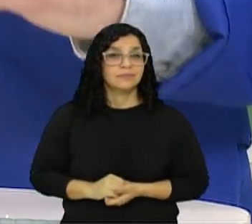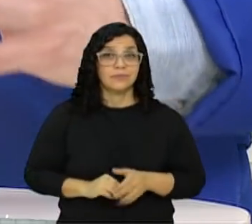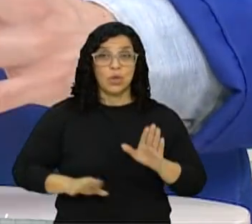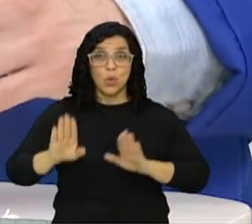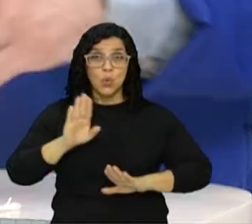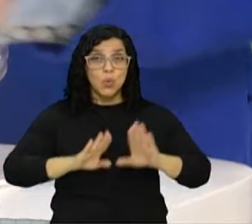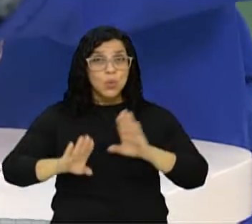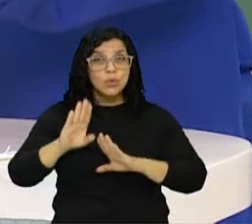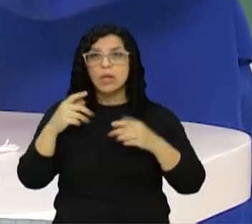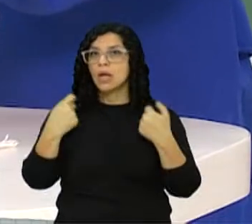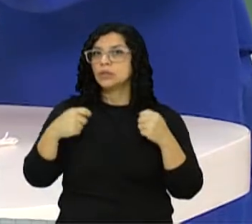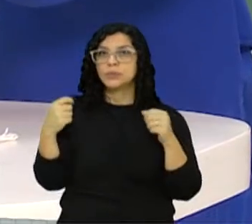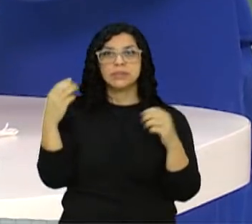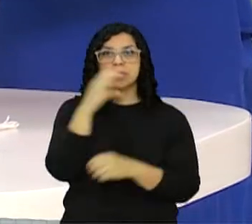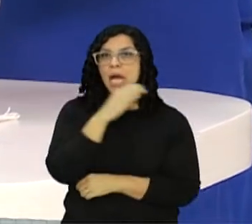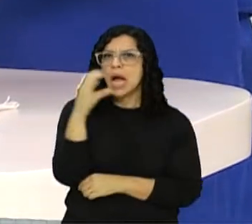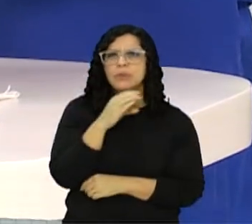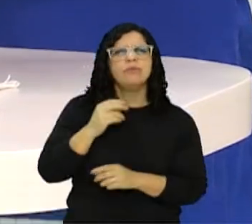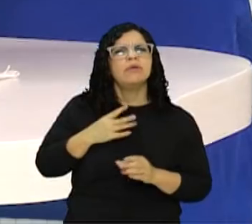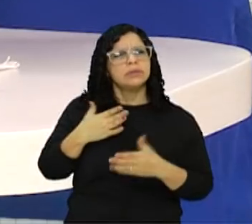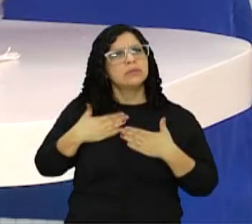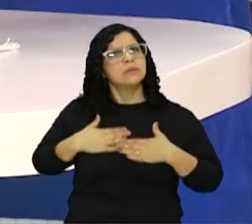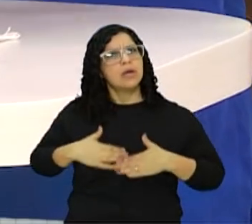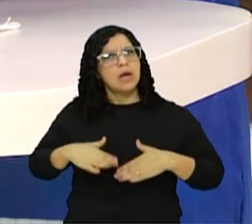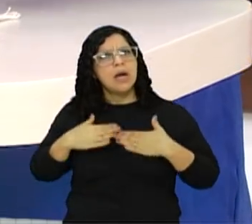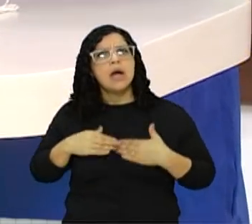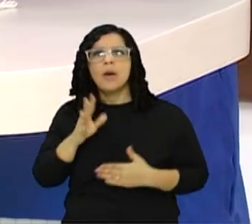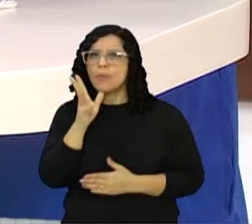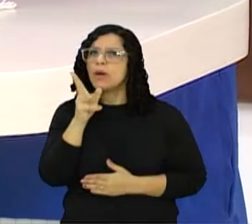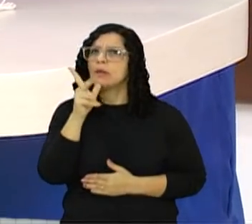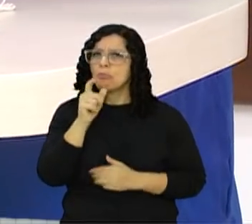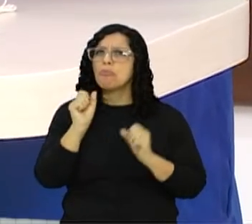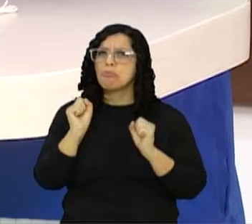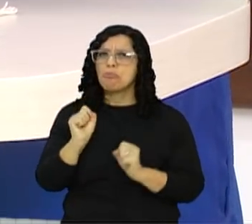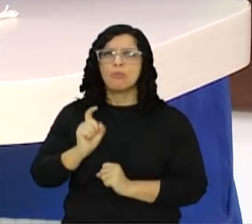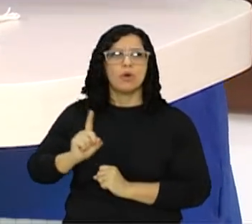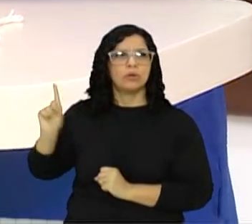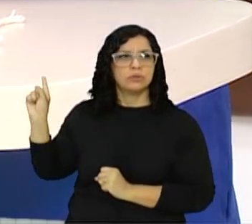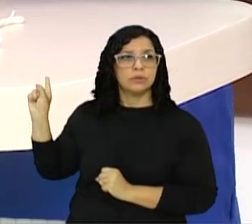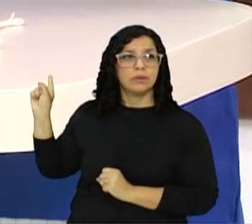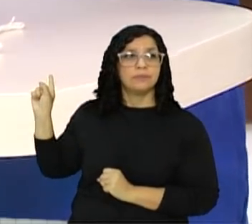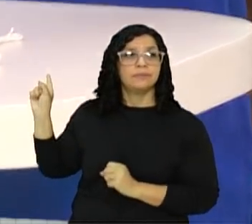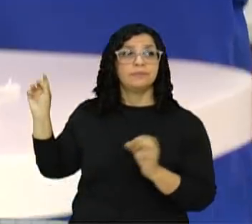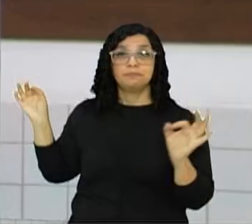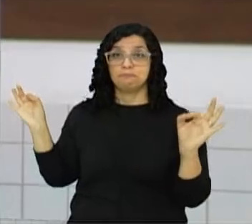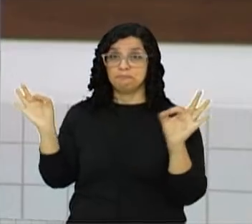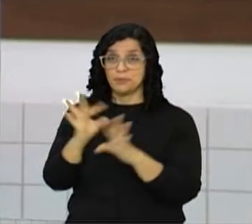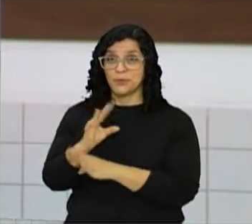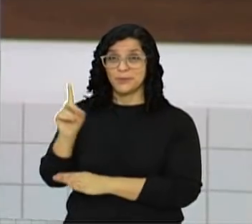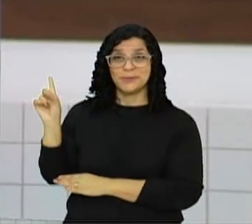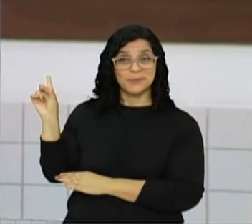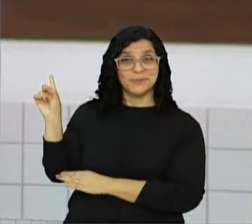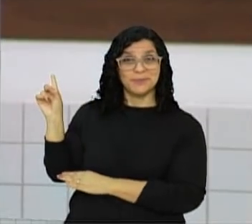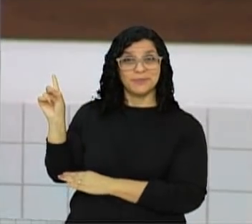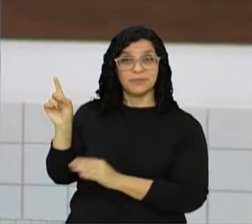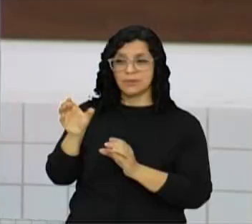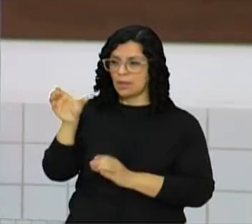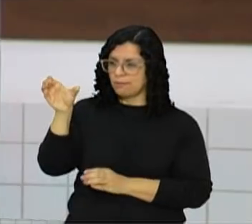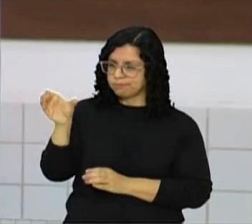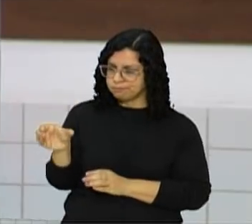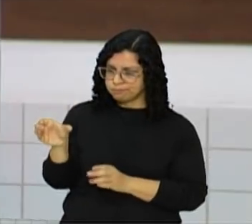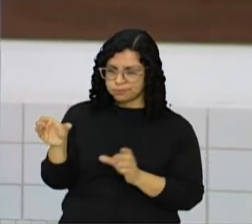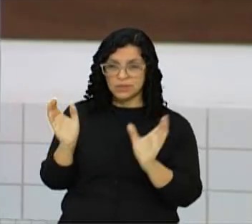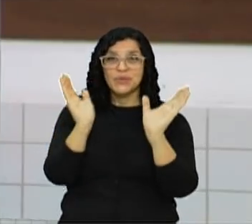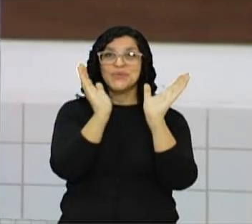cuidado, não precisa ter pressa. Pronto, ó. tenho as minhas duas